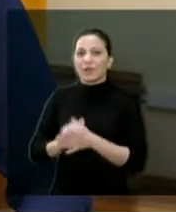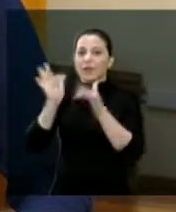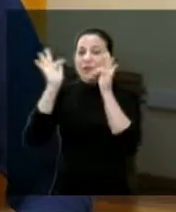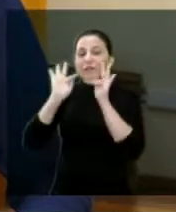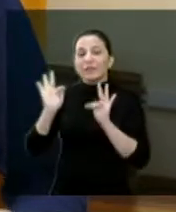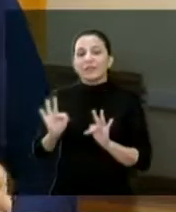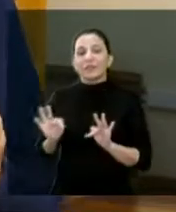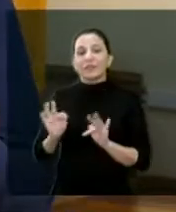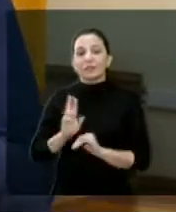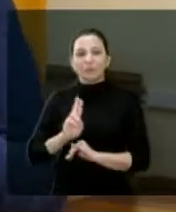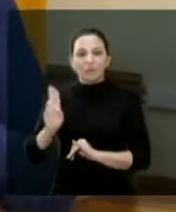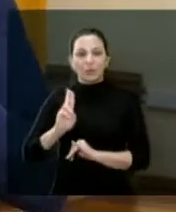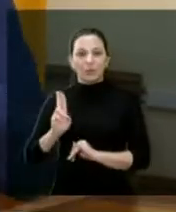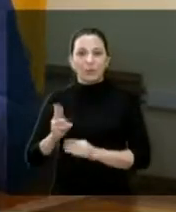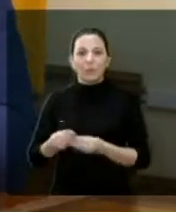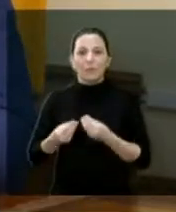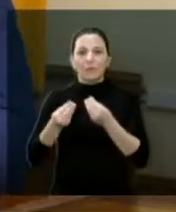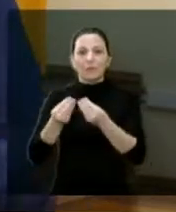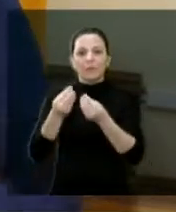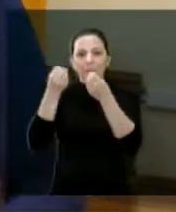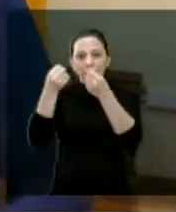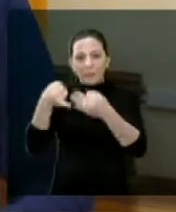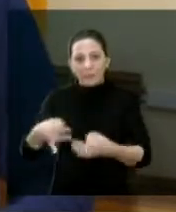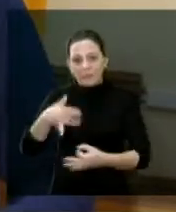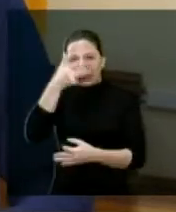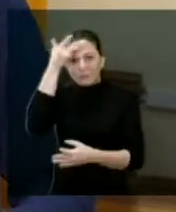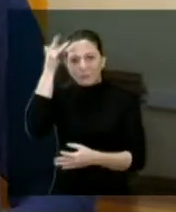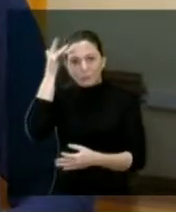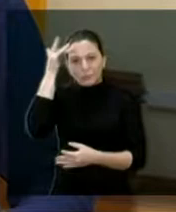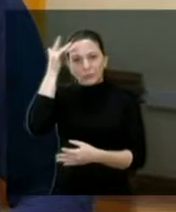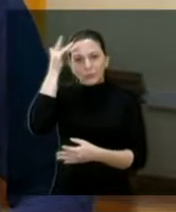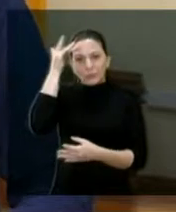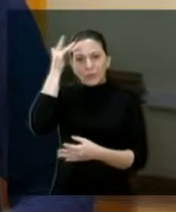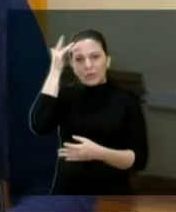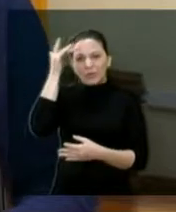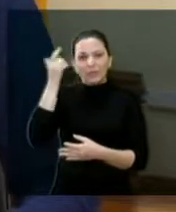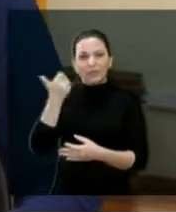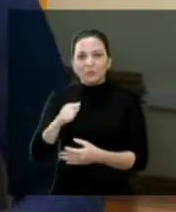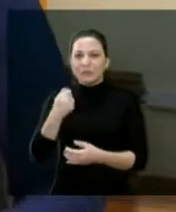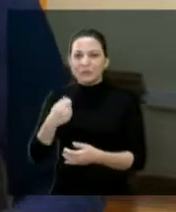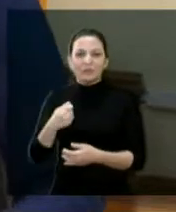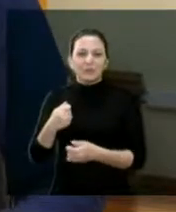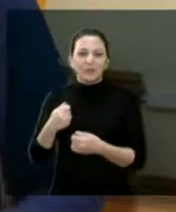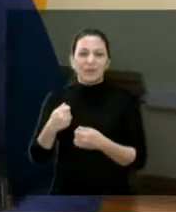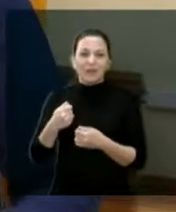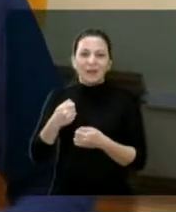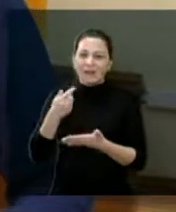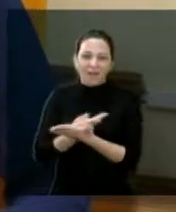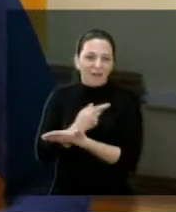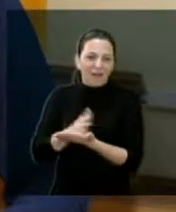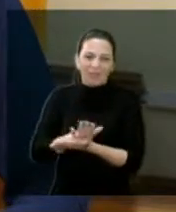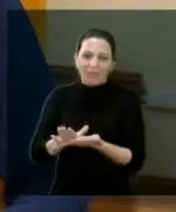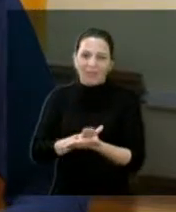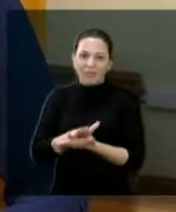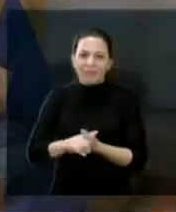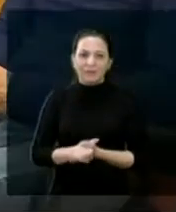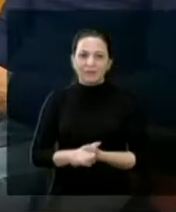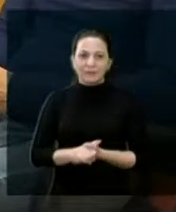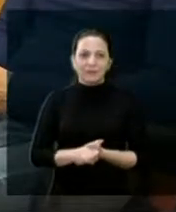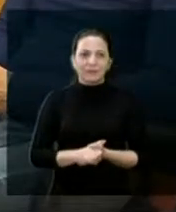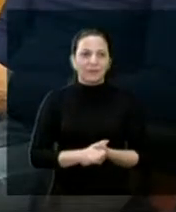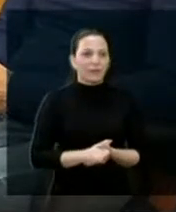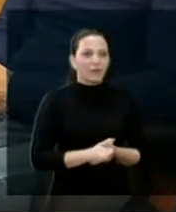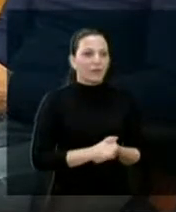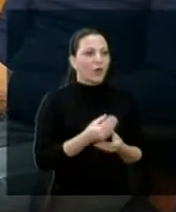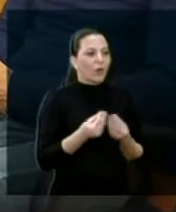felicidade, de você poder passar coisas boas sem apelar, sem precisar de algumas coisas. E onde você descobriu essa sua